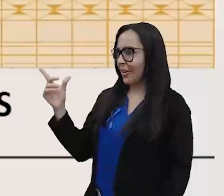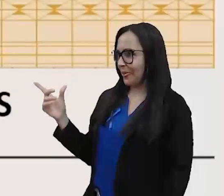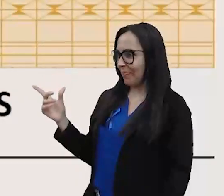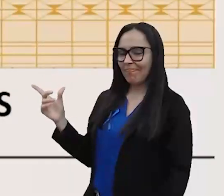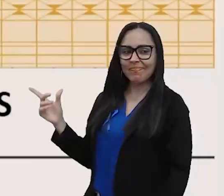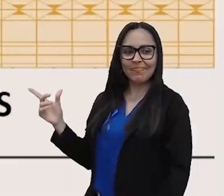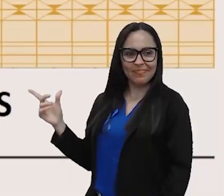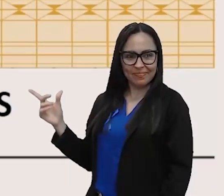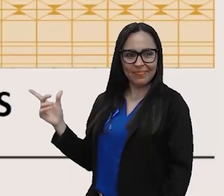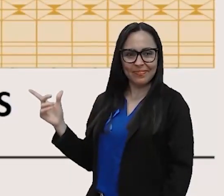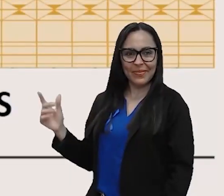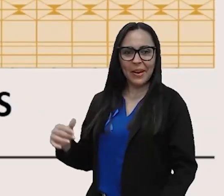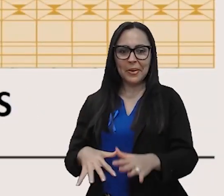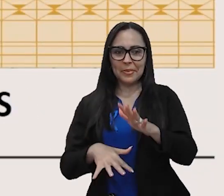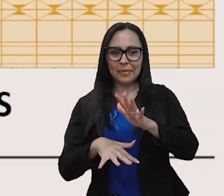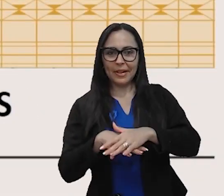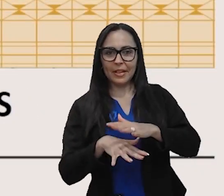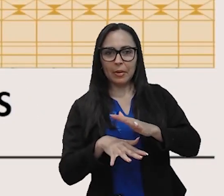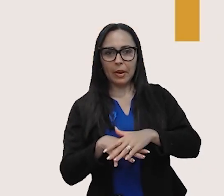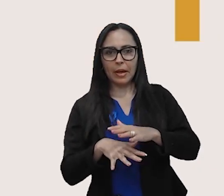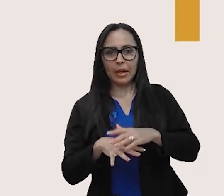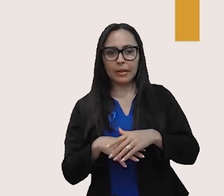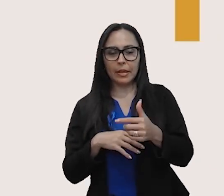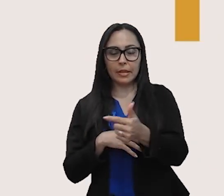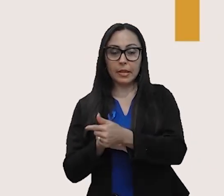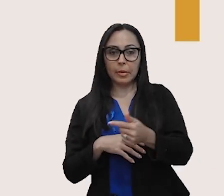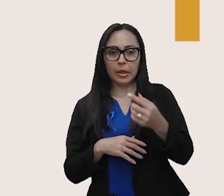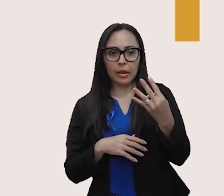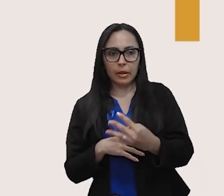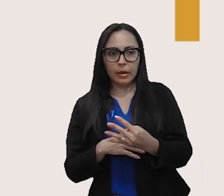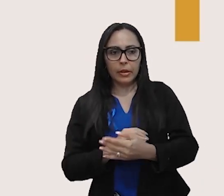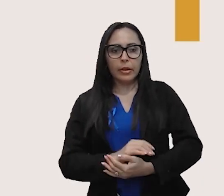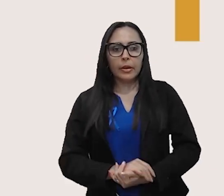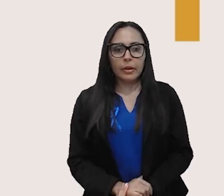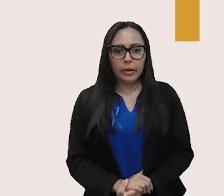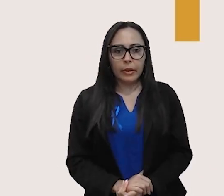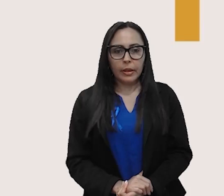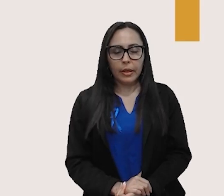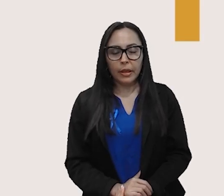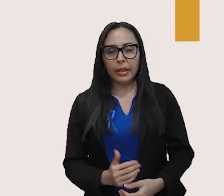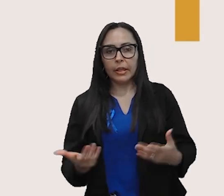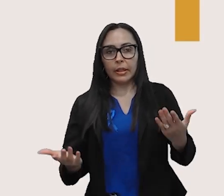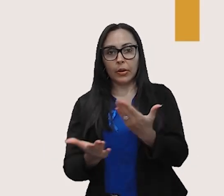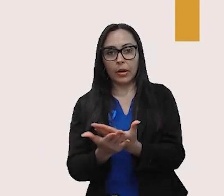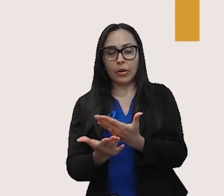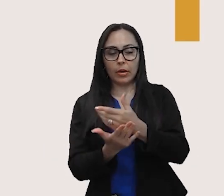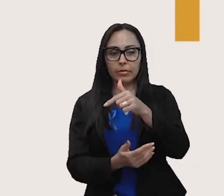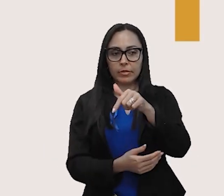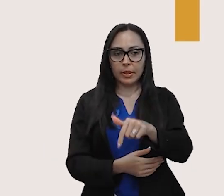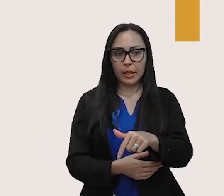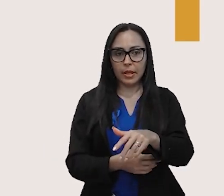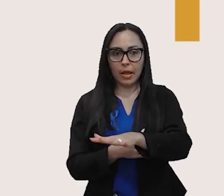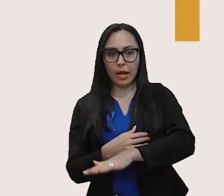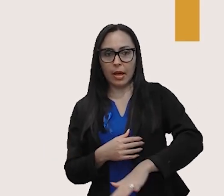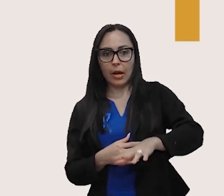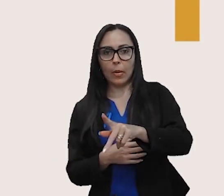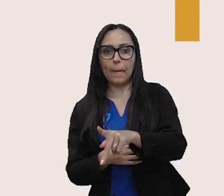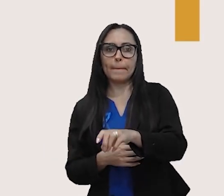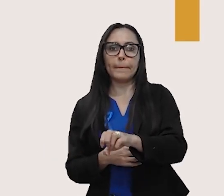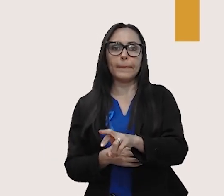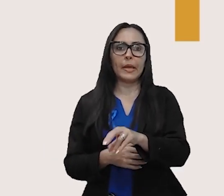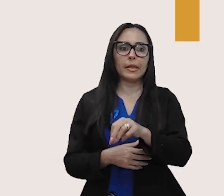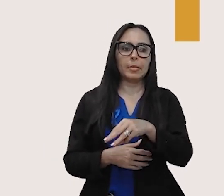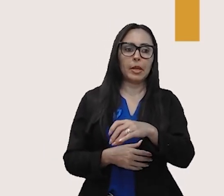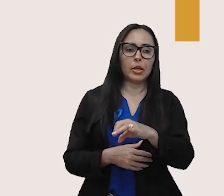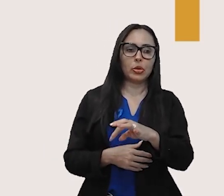pra gente matemática semana 4, olha que legal. Aula 7, área e